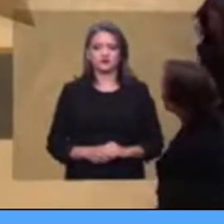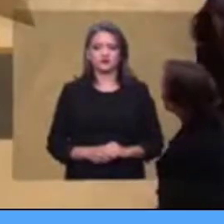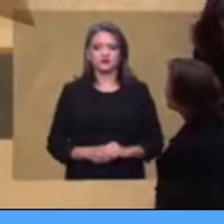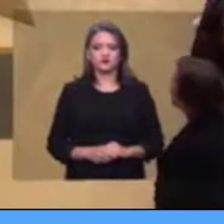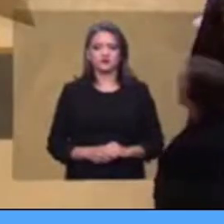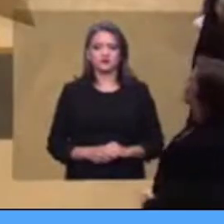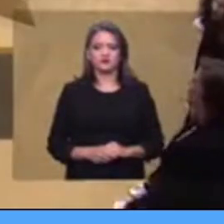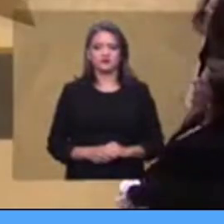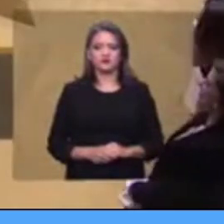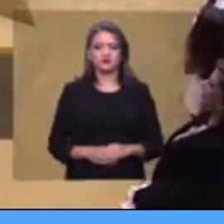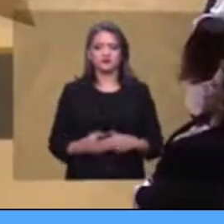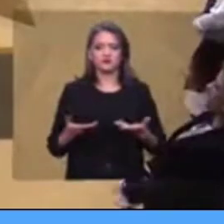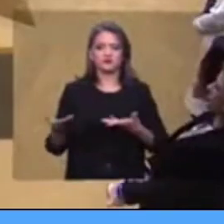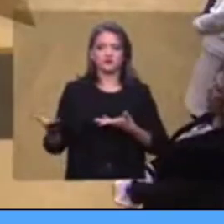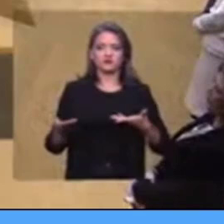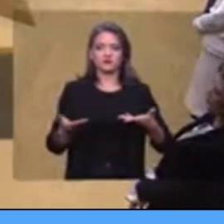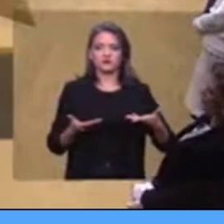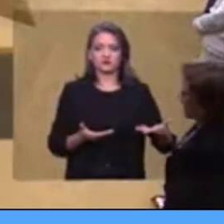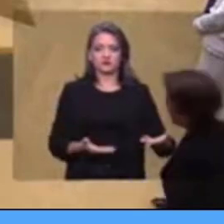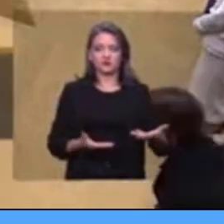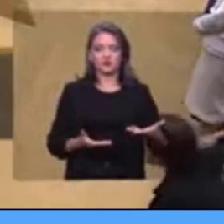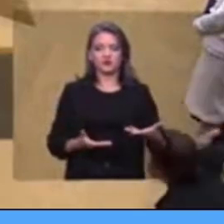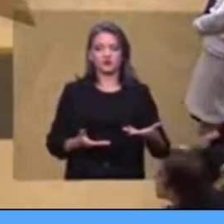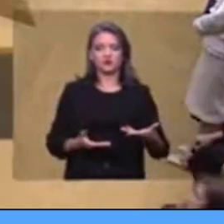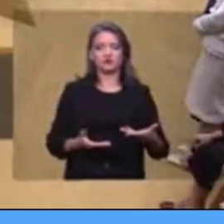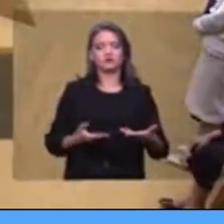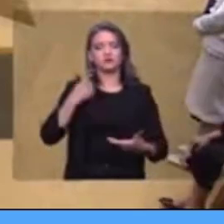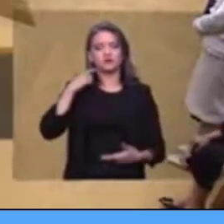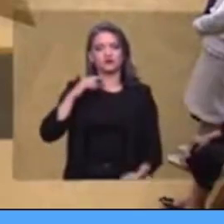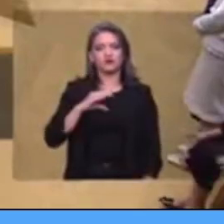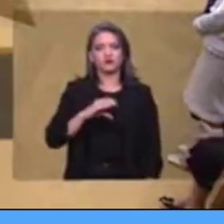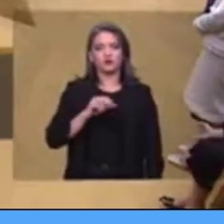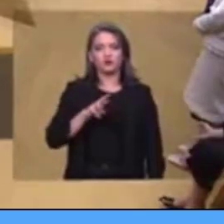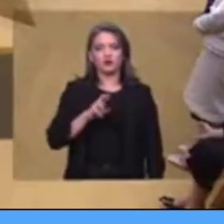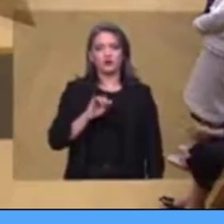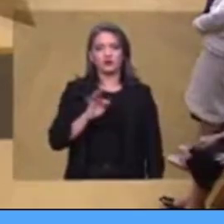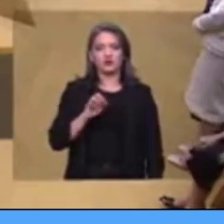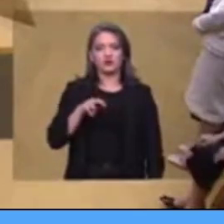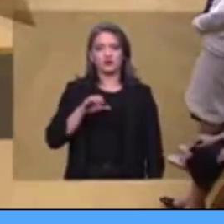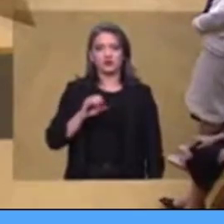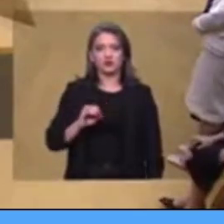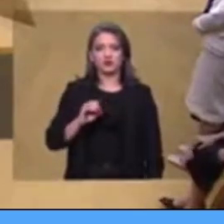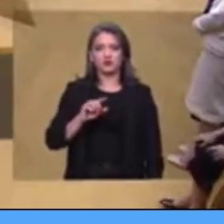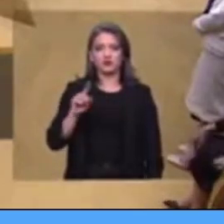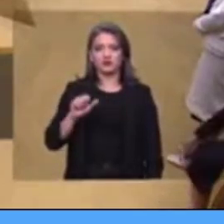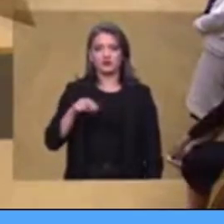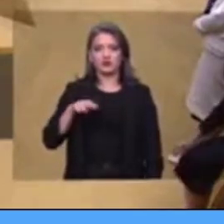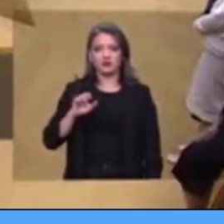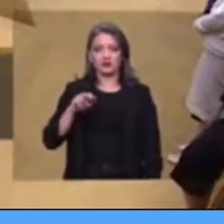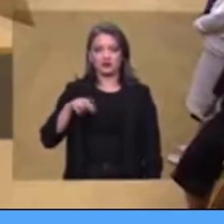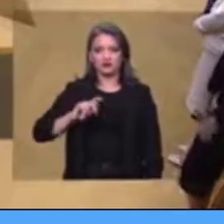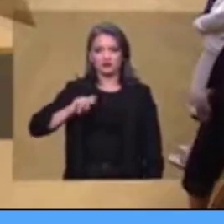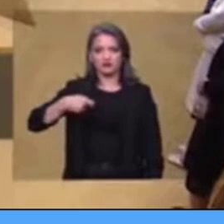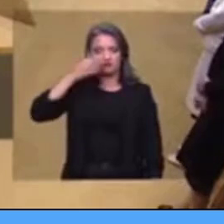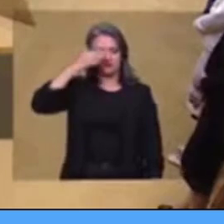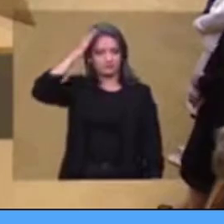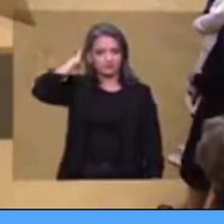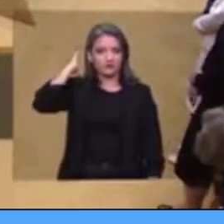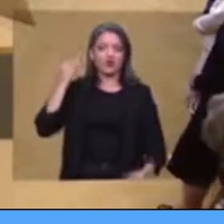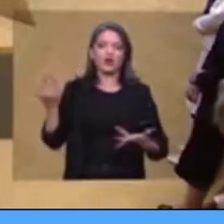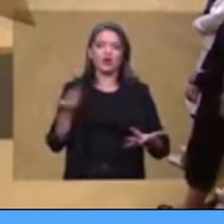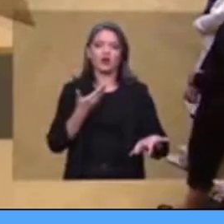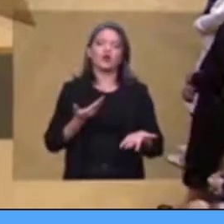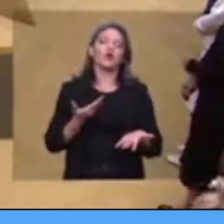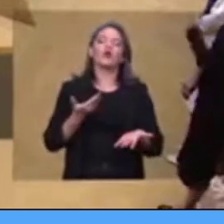ativas. Convido o doutor Cristiano Zanin a prestar o compromisso de posse no cargo de ministro do